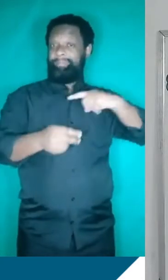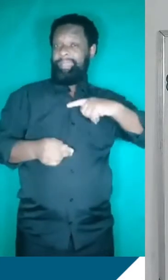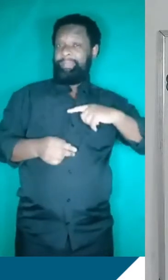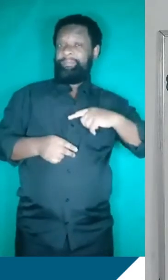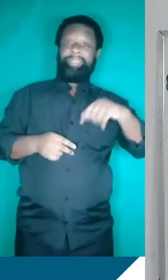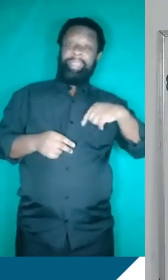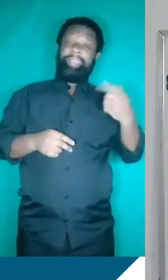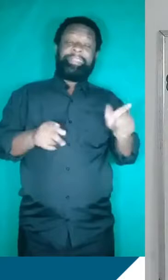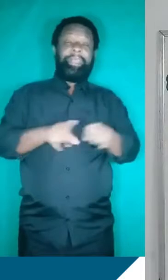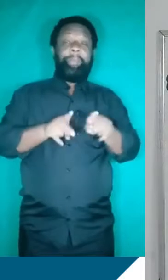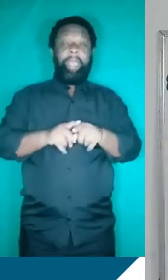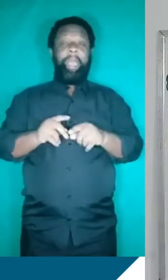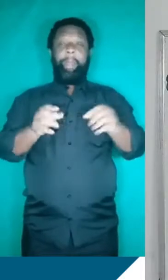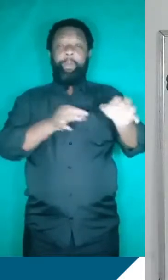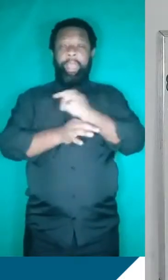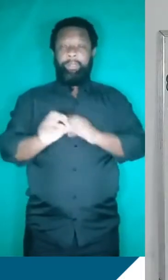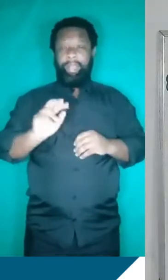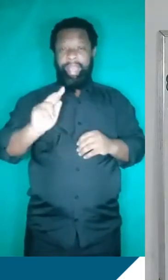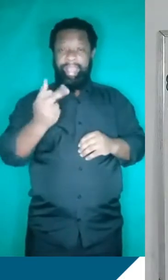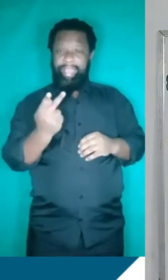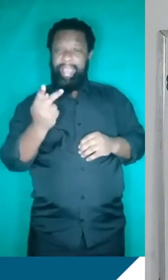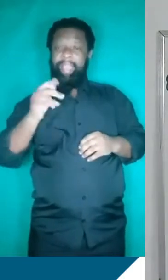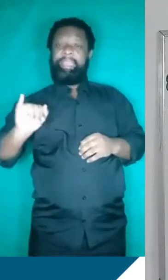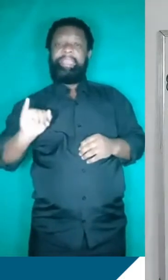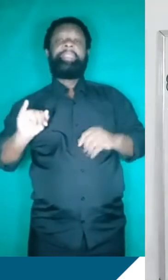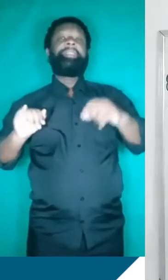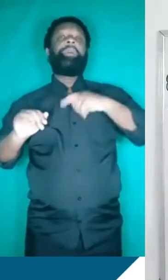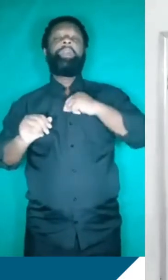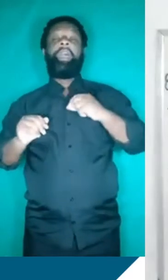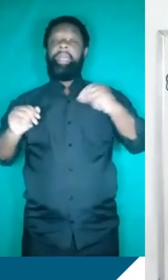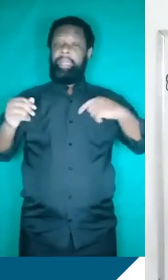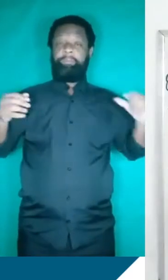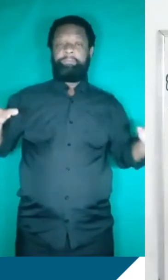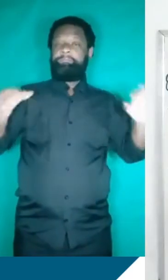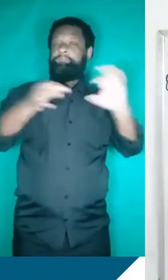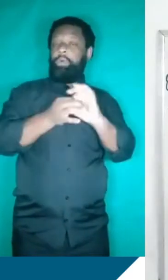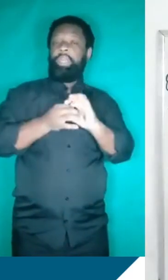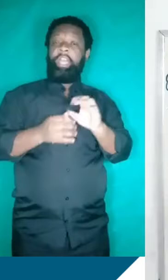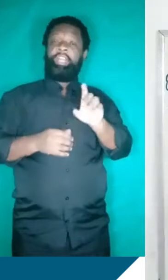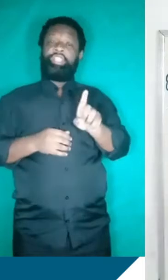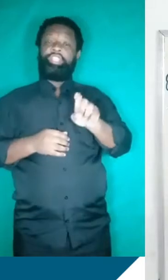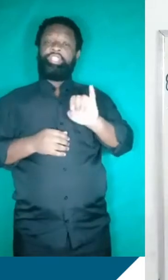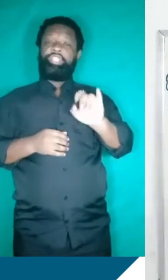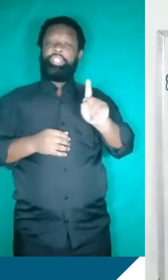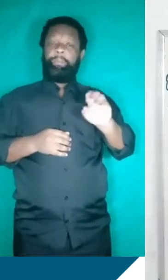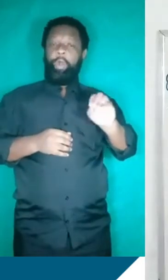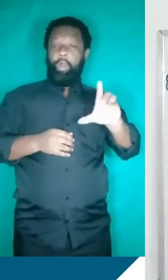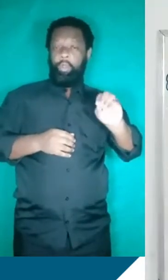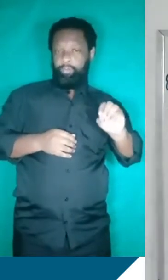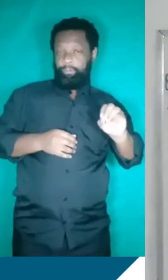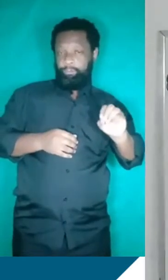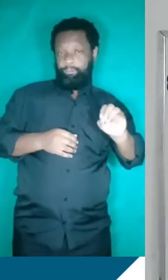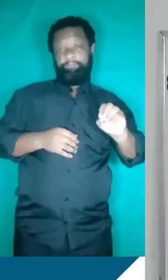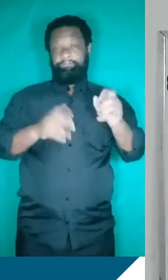polar. E entre moléculas de HI, o que ocorre é o estabelecimento desse tipo de interação,